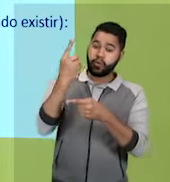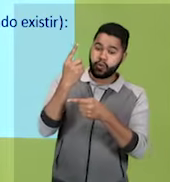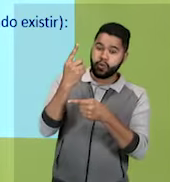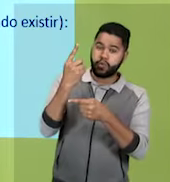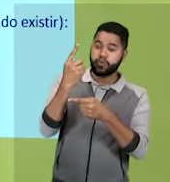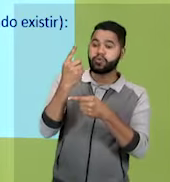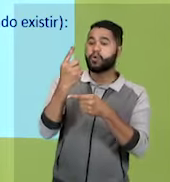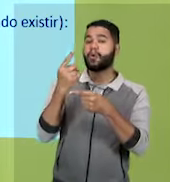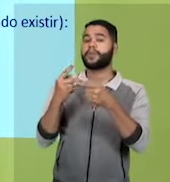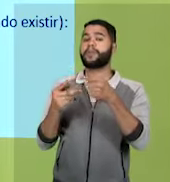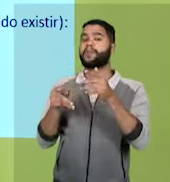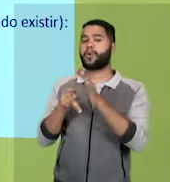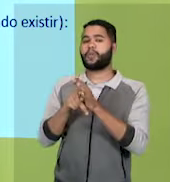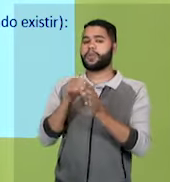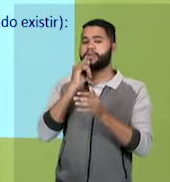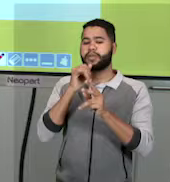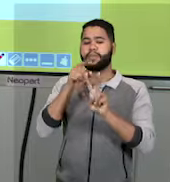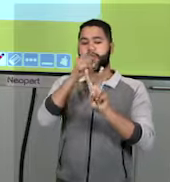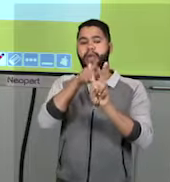meu índice da raiz.